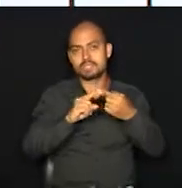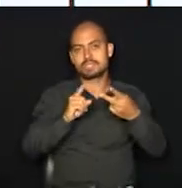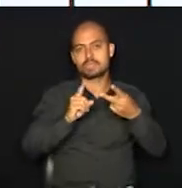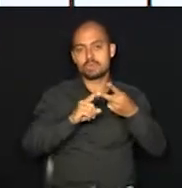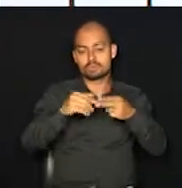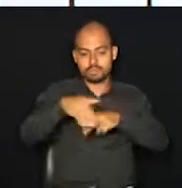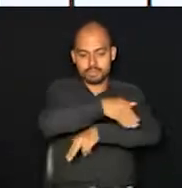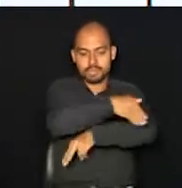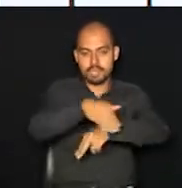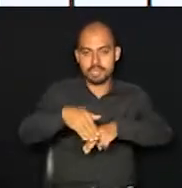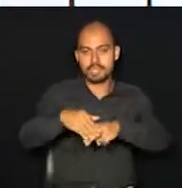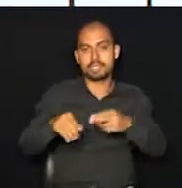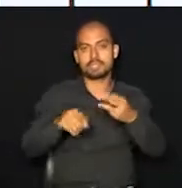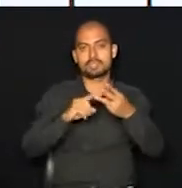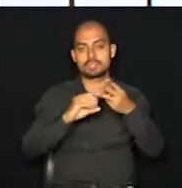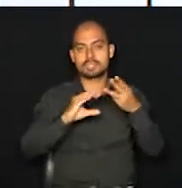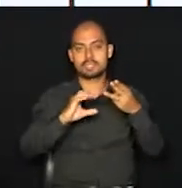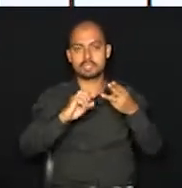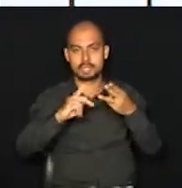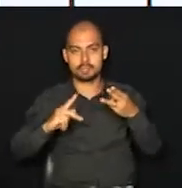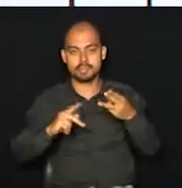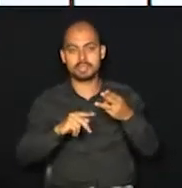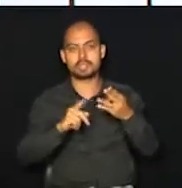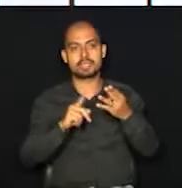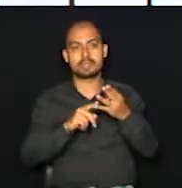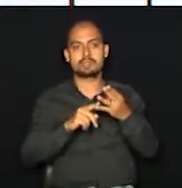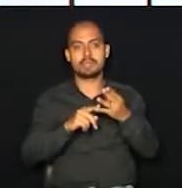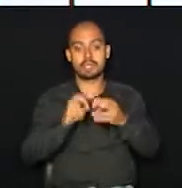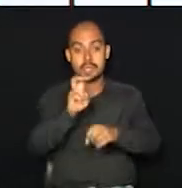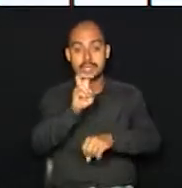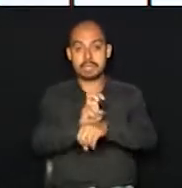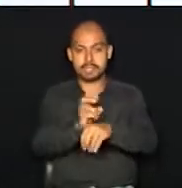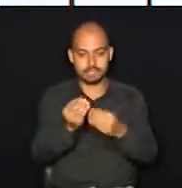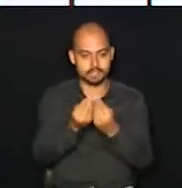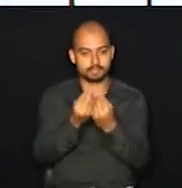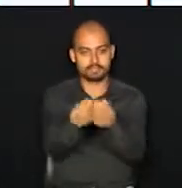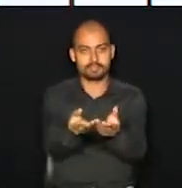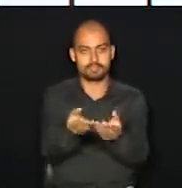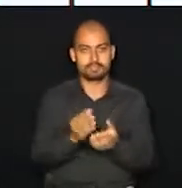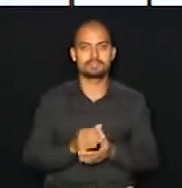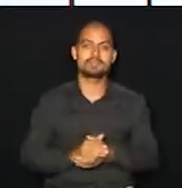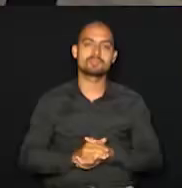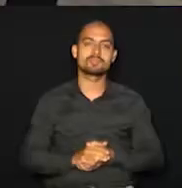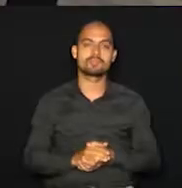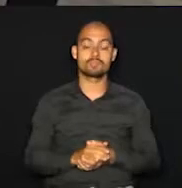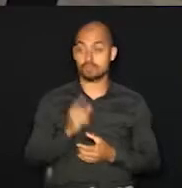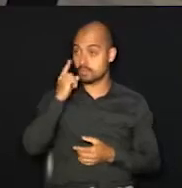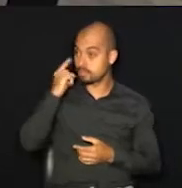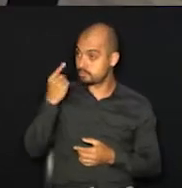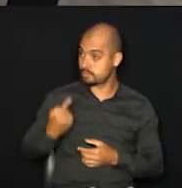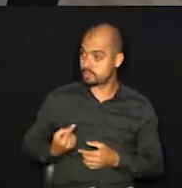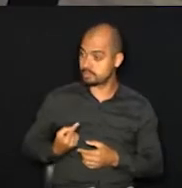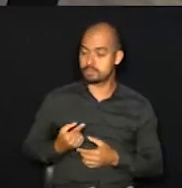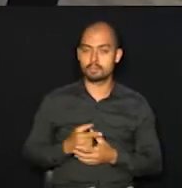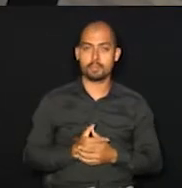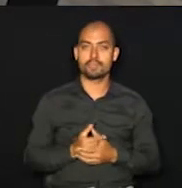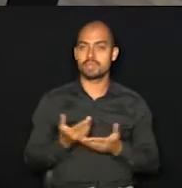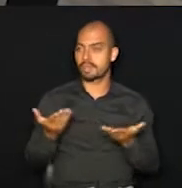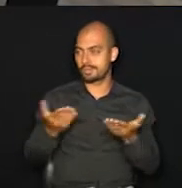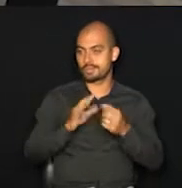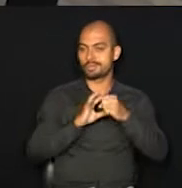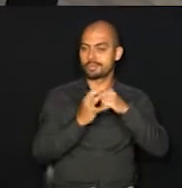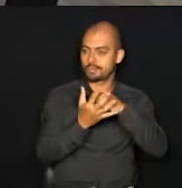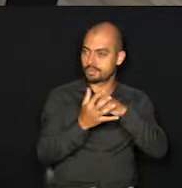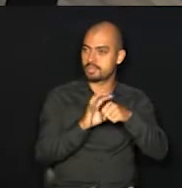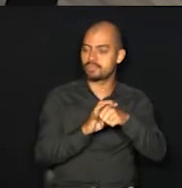comprovante de endereço e CEP atualizado e levar na creche mais próxima à sua casa. Minabreu, nós estamos na pandemia,